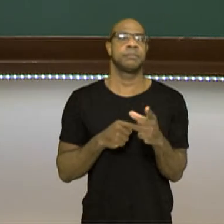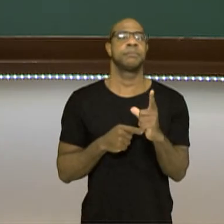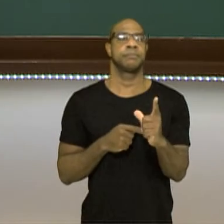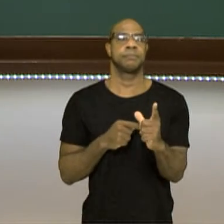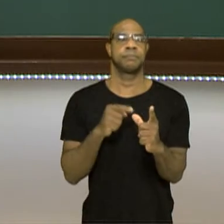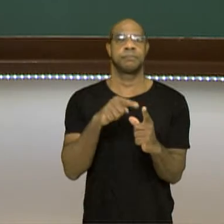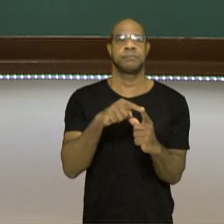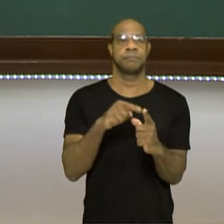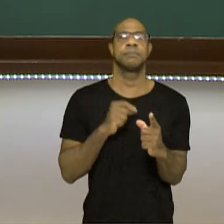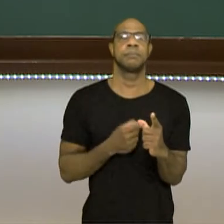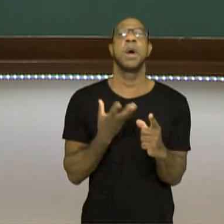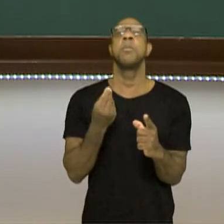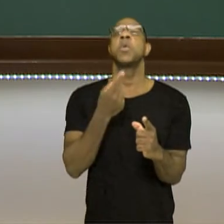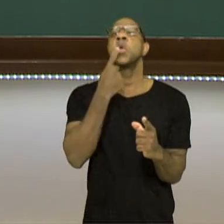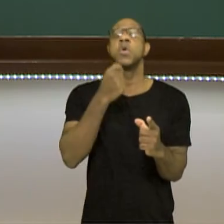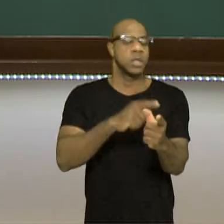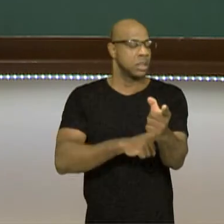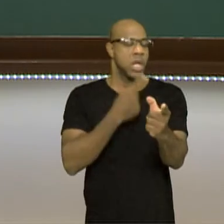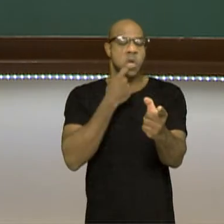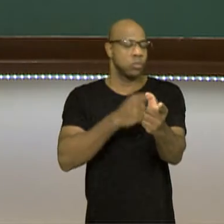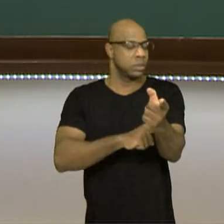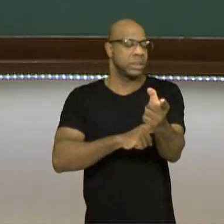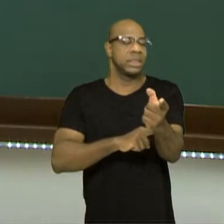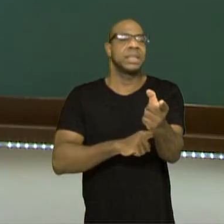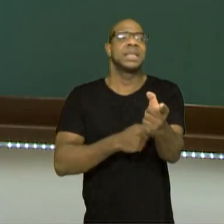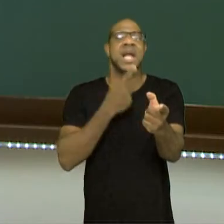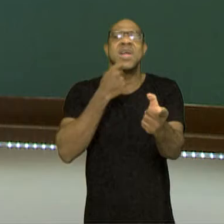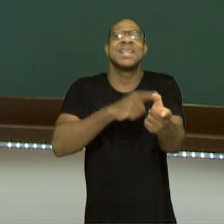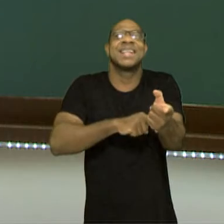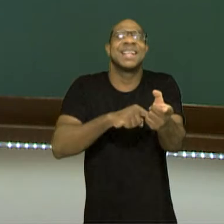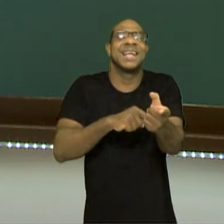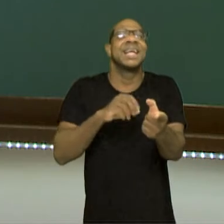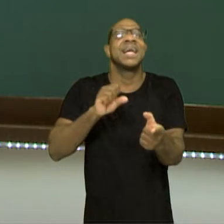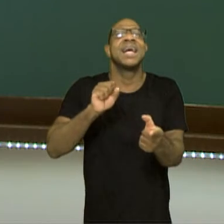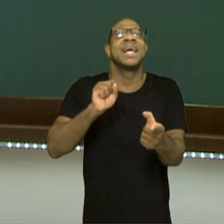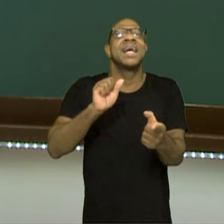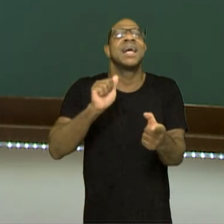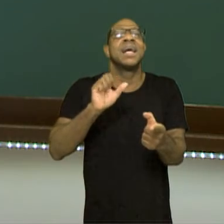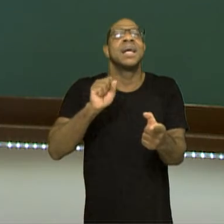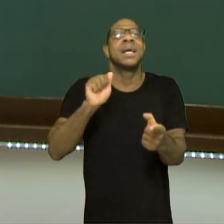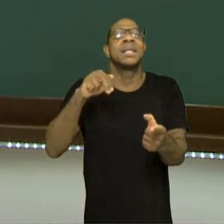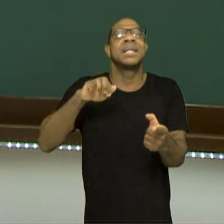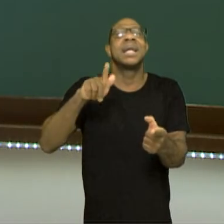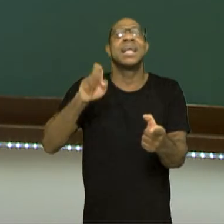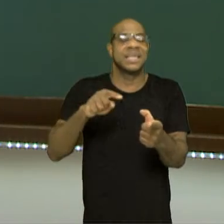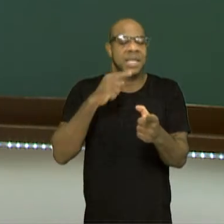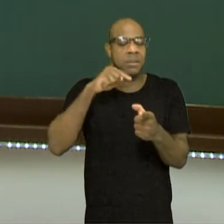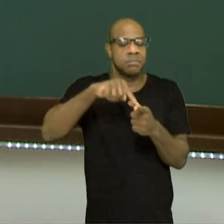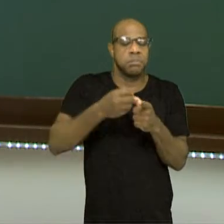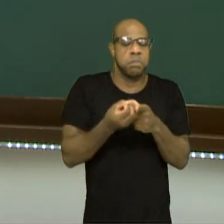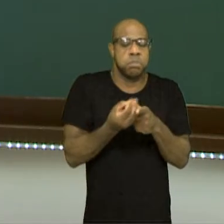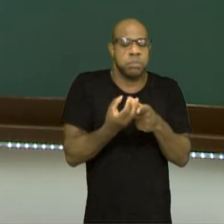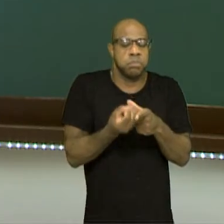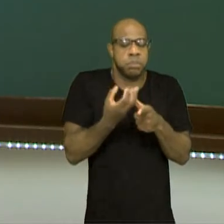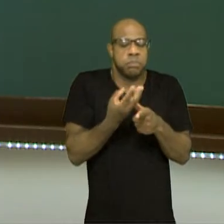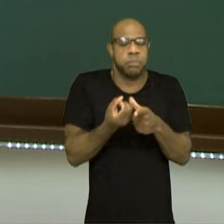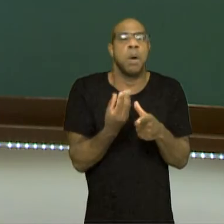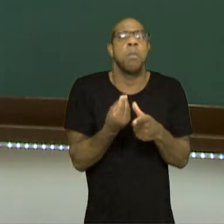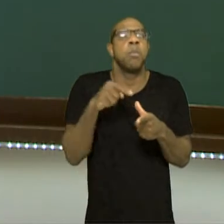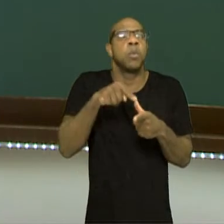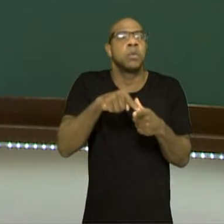pênis fique ereto, né? Então, o responsável pela ereção é esse aumento no fluxo sanguíneo